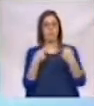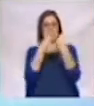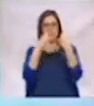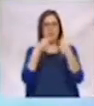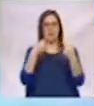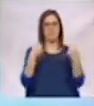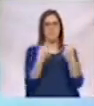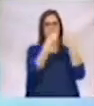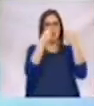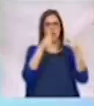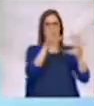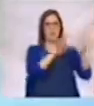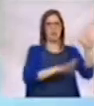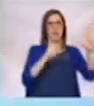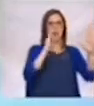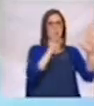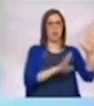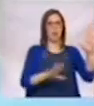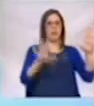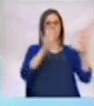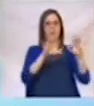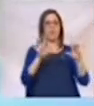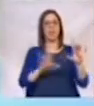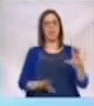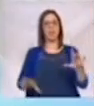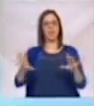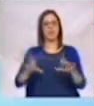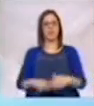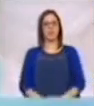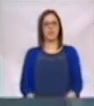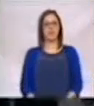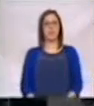narrativa do choque entre os ocidentais.